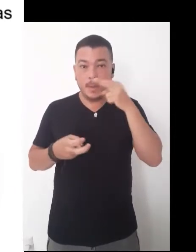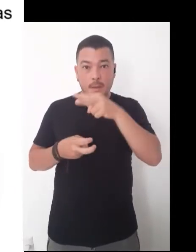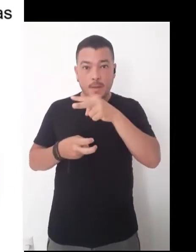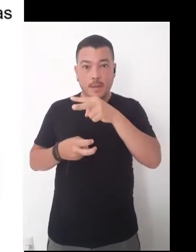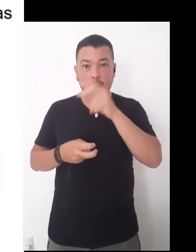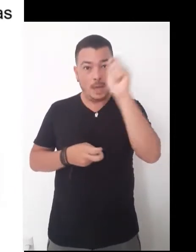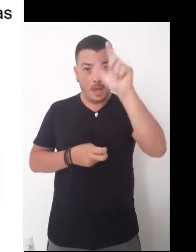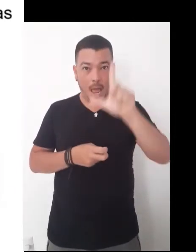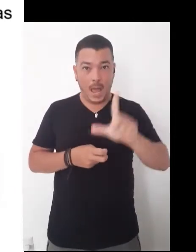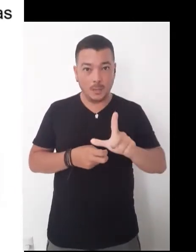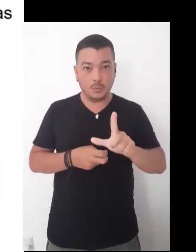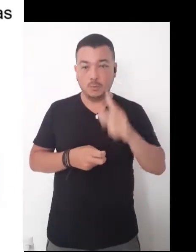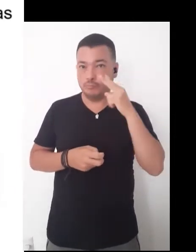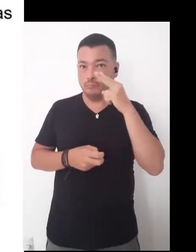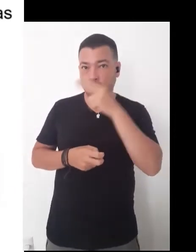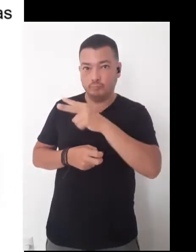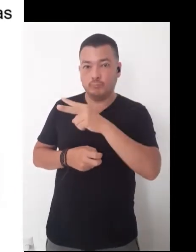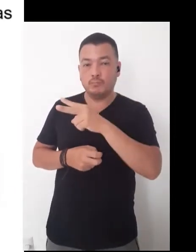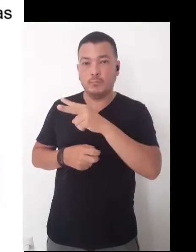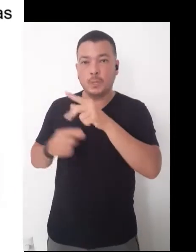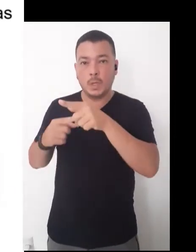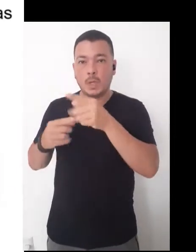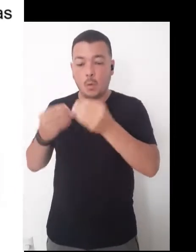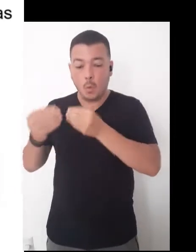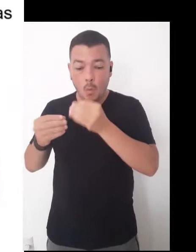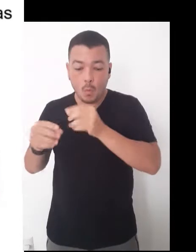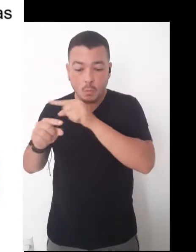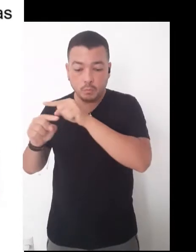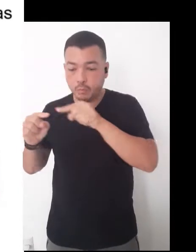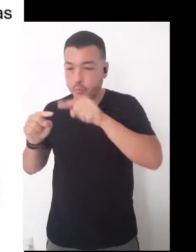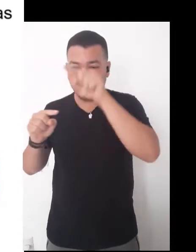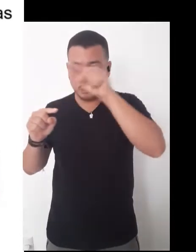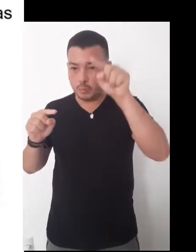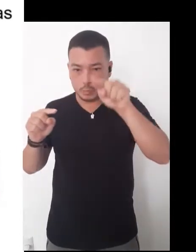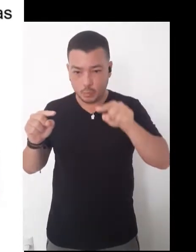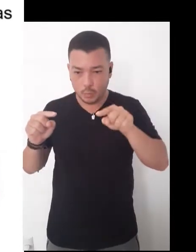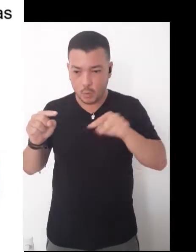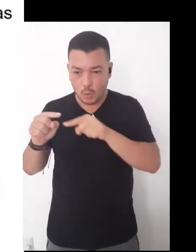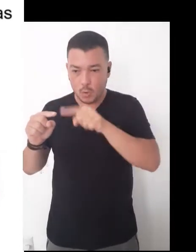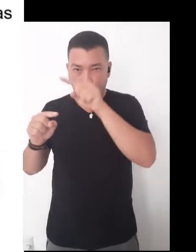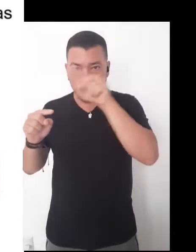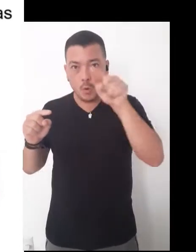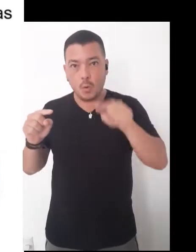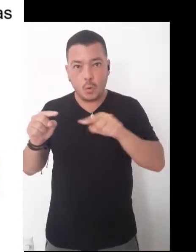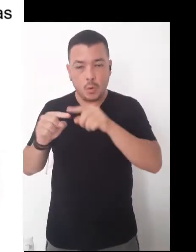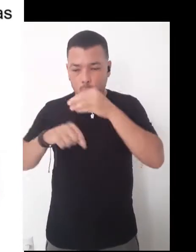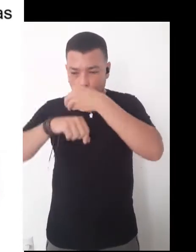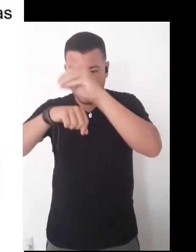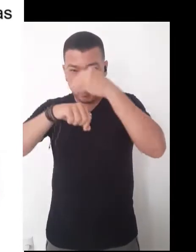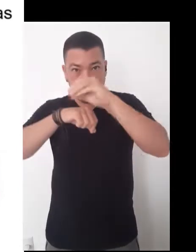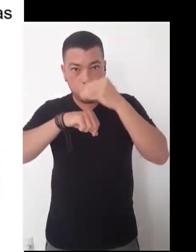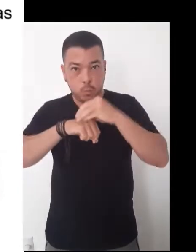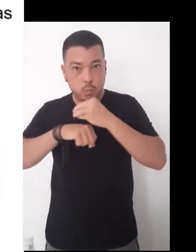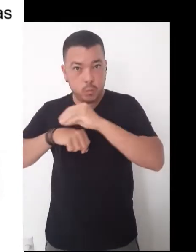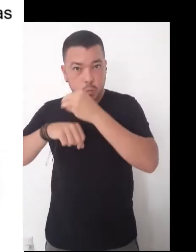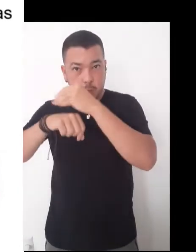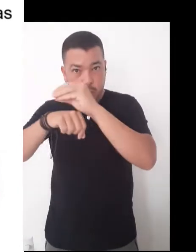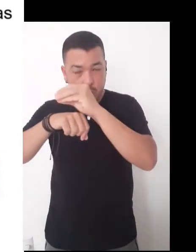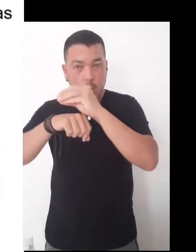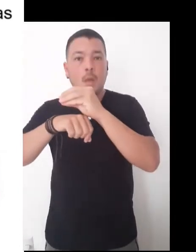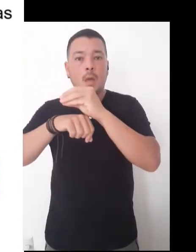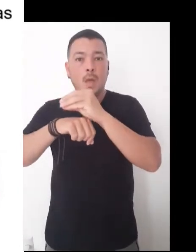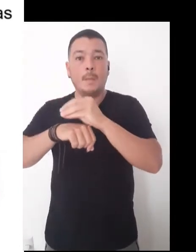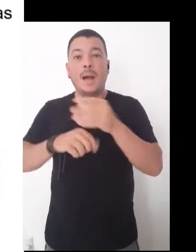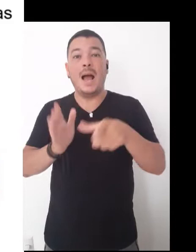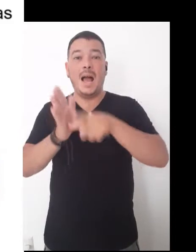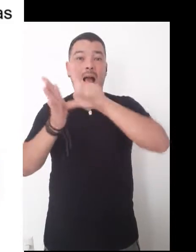azul. Então isso é o ritmo, essa figura dita o ritmo de trabalho da minha memória.